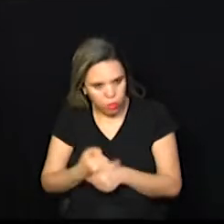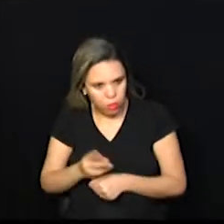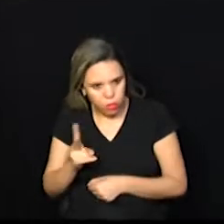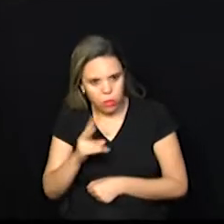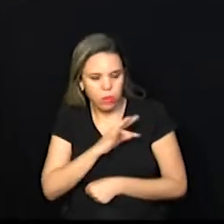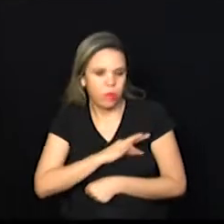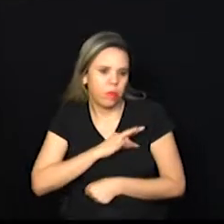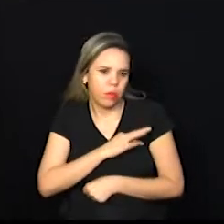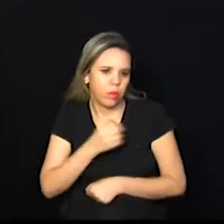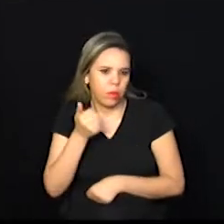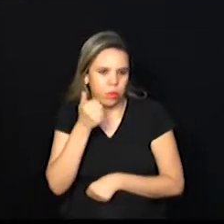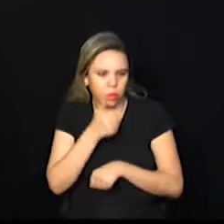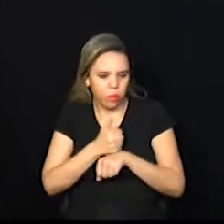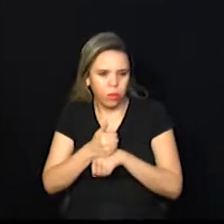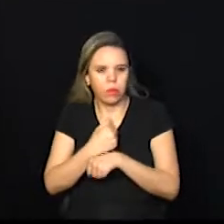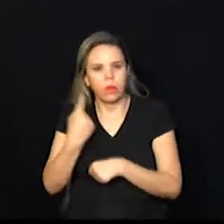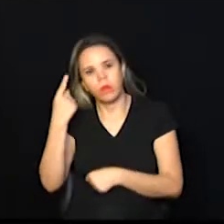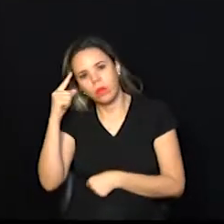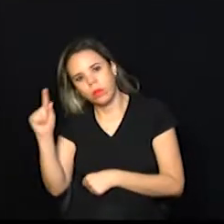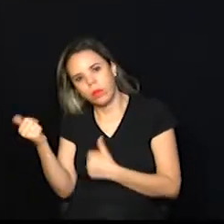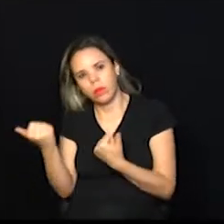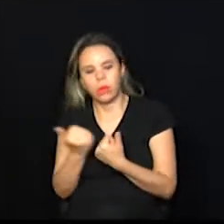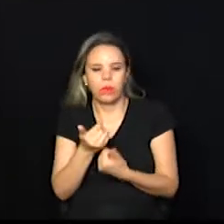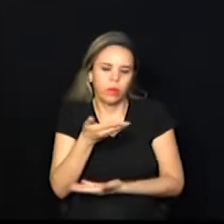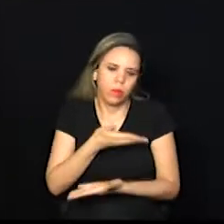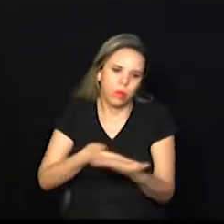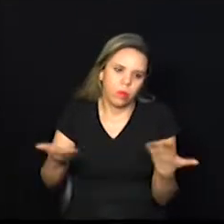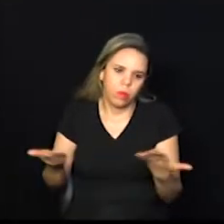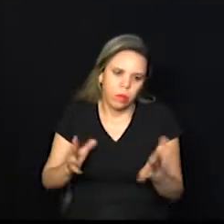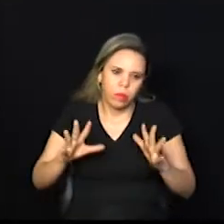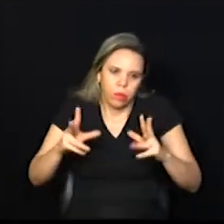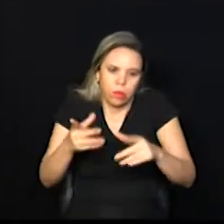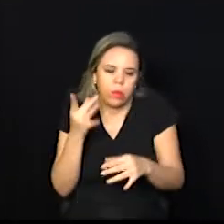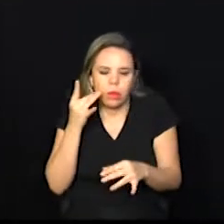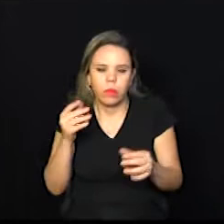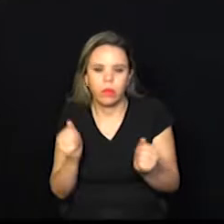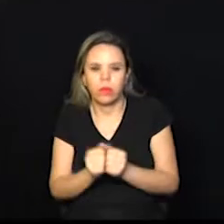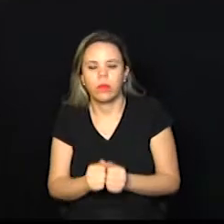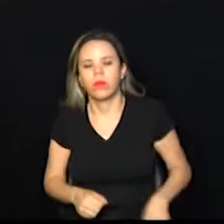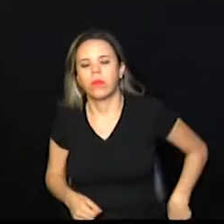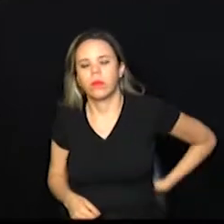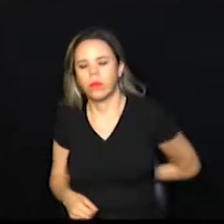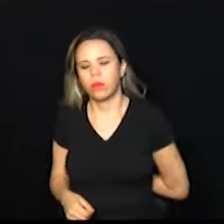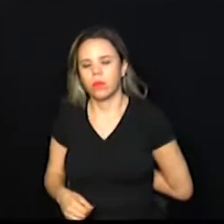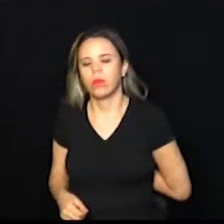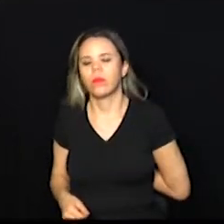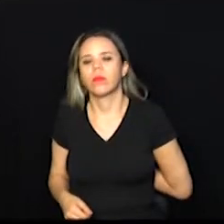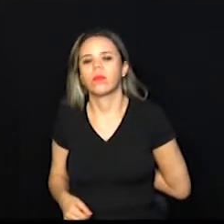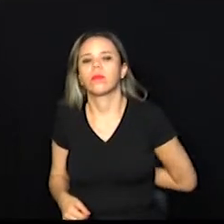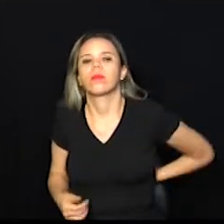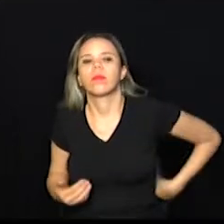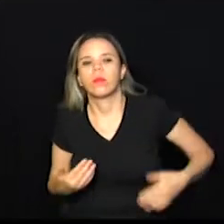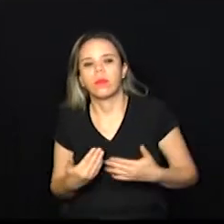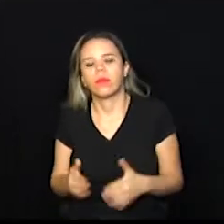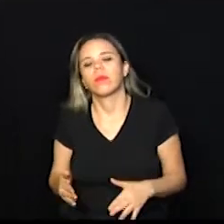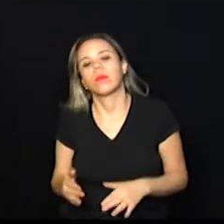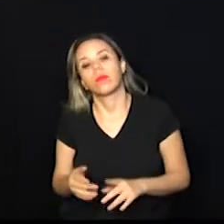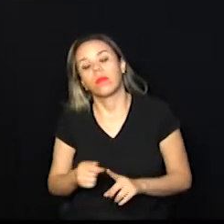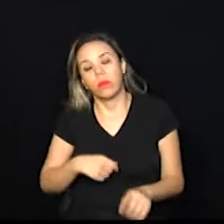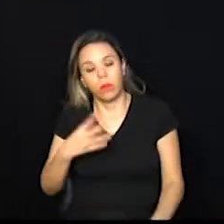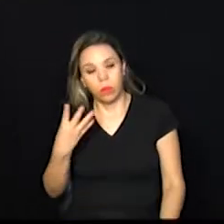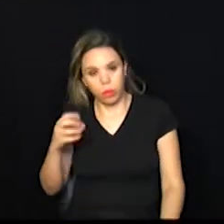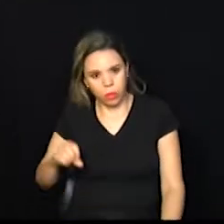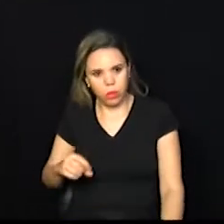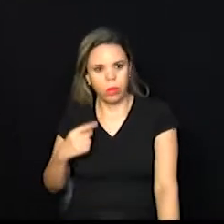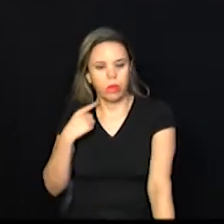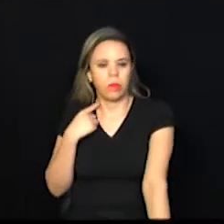técnico presente, um dia um, outro dia outro. Hoje a gente já está normalizado. Tá? Abril, 49, maio,